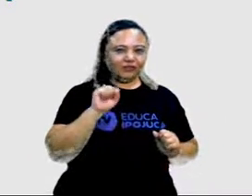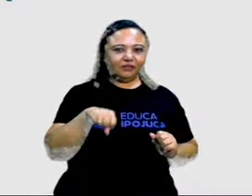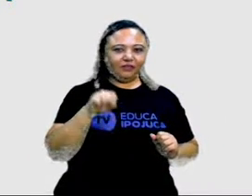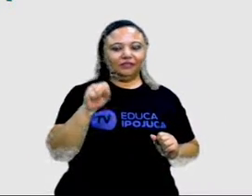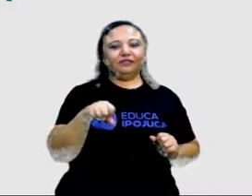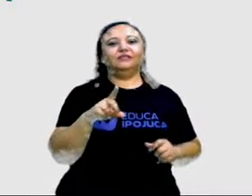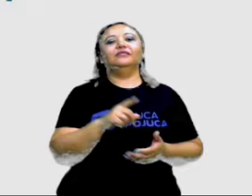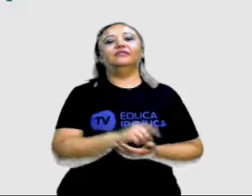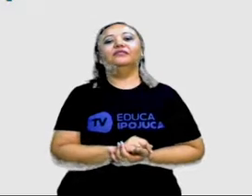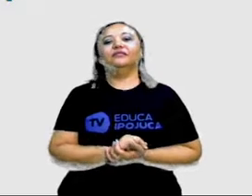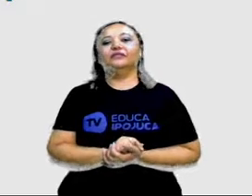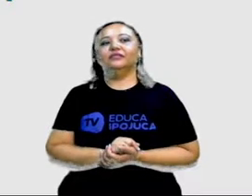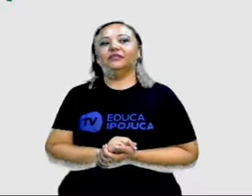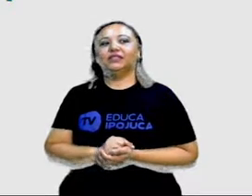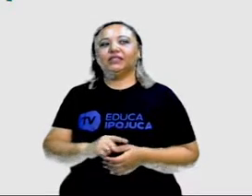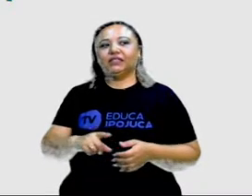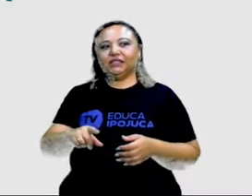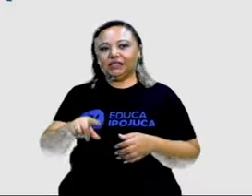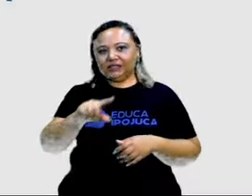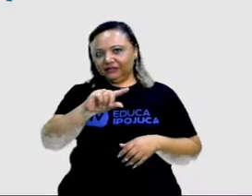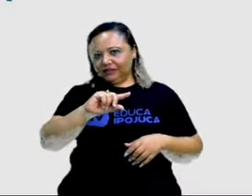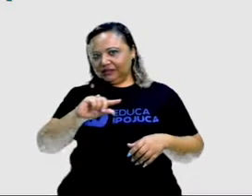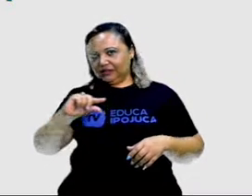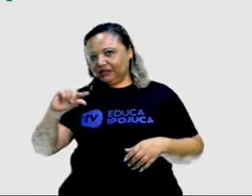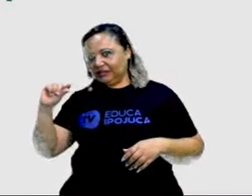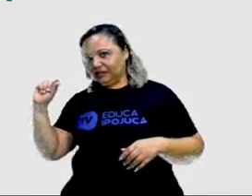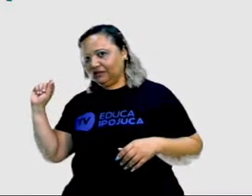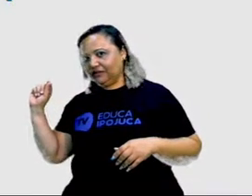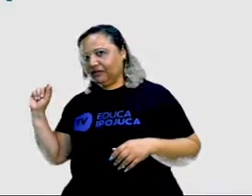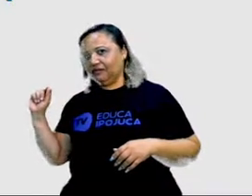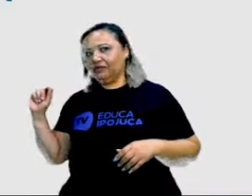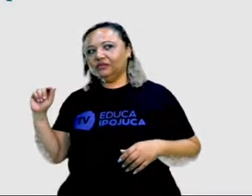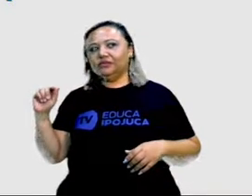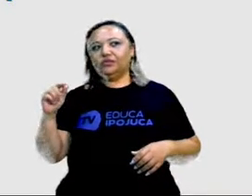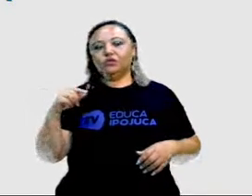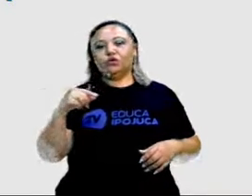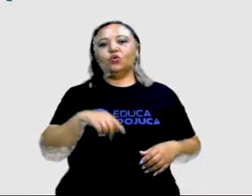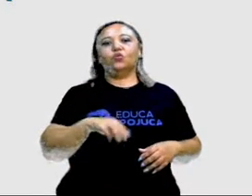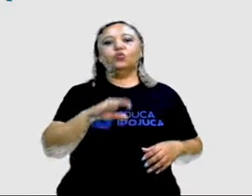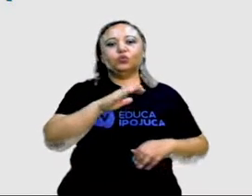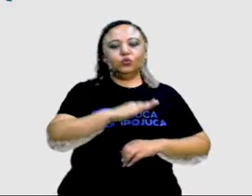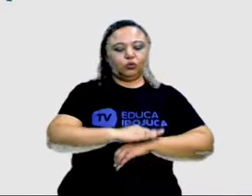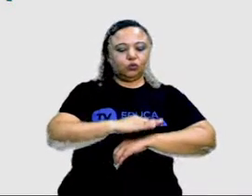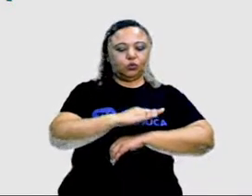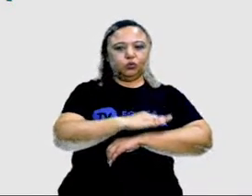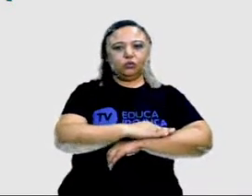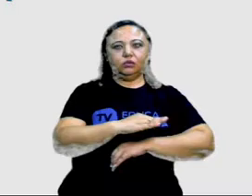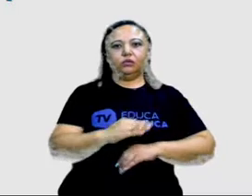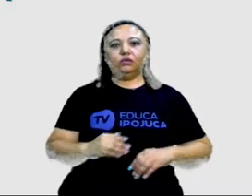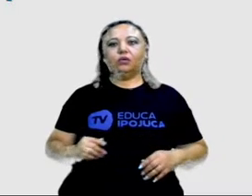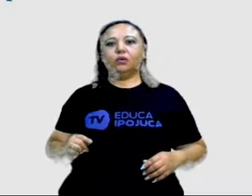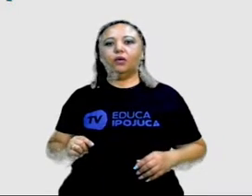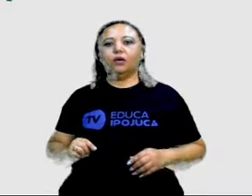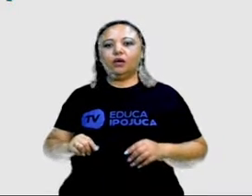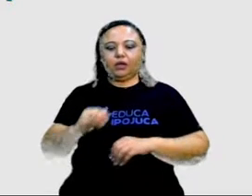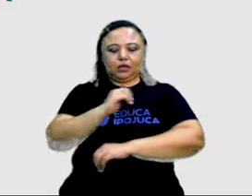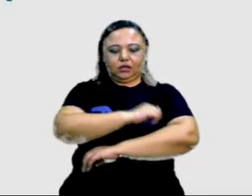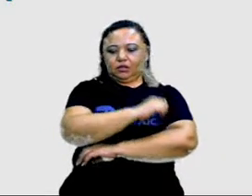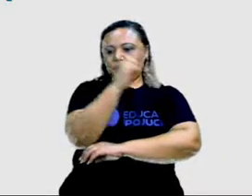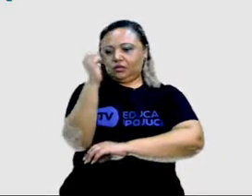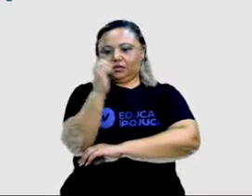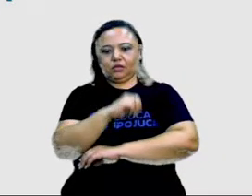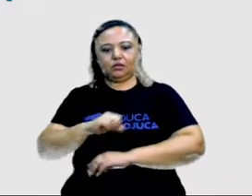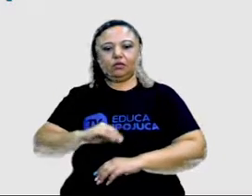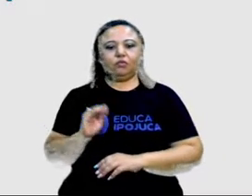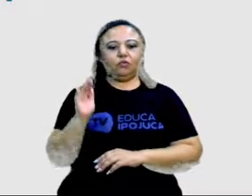Porém, em vez de sair, o sapo deu uma volta, pulou a janela da casa do